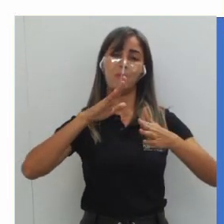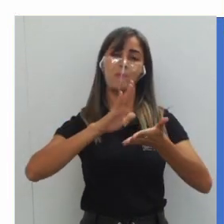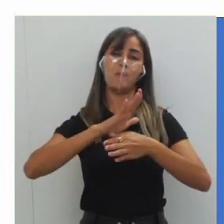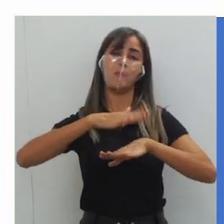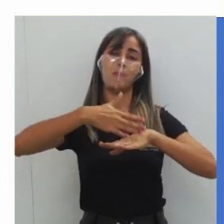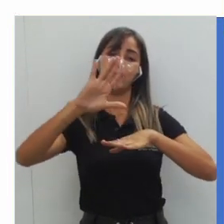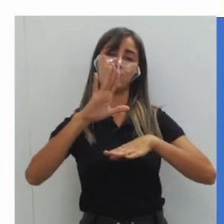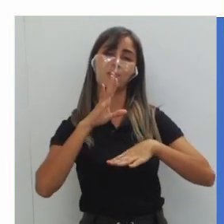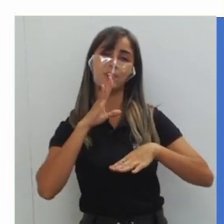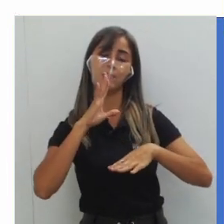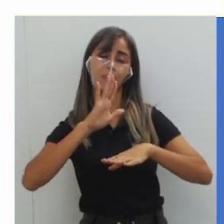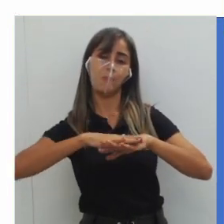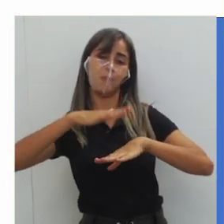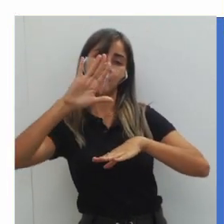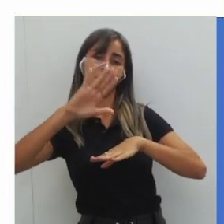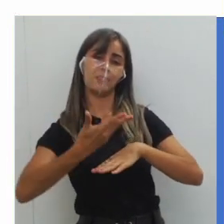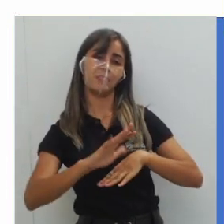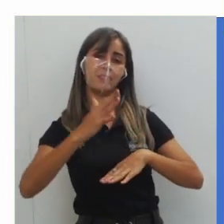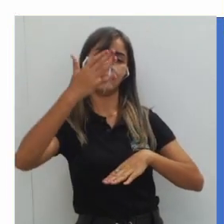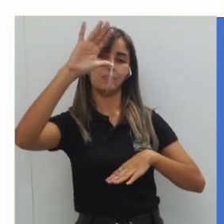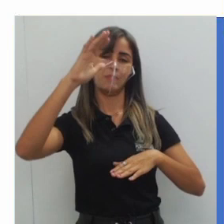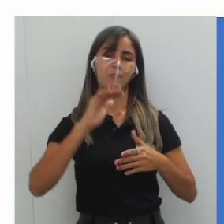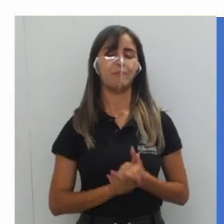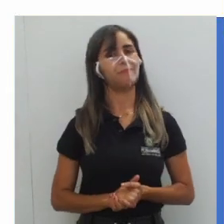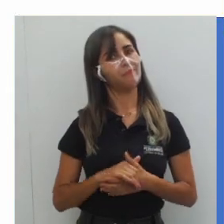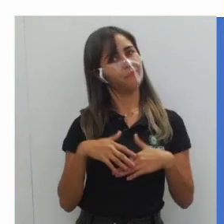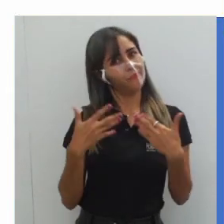mais popular? Qual é o mais caro?